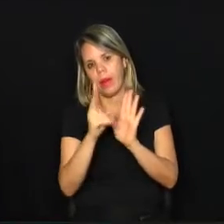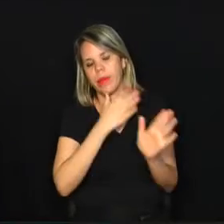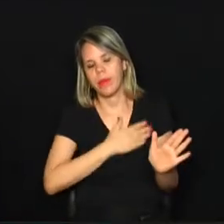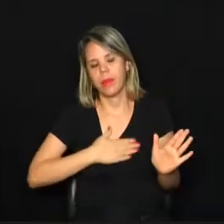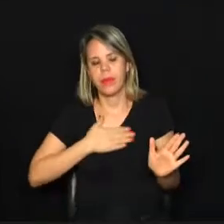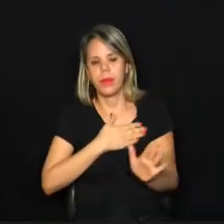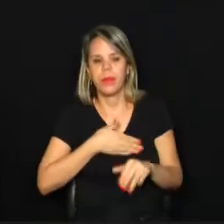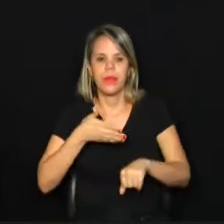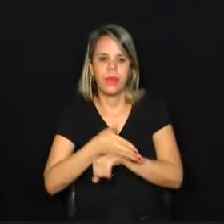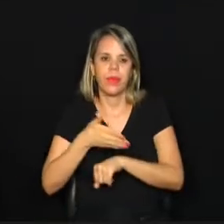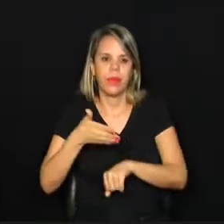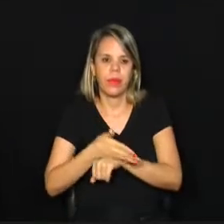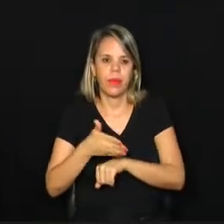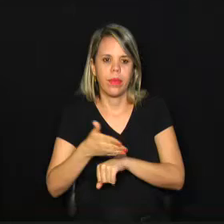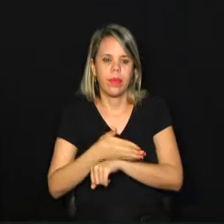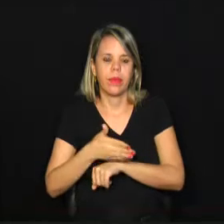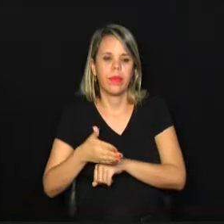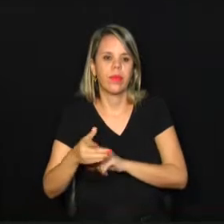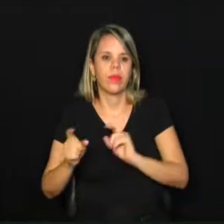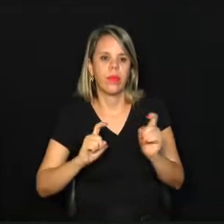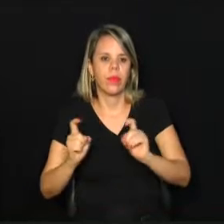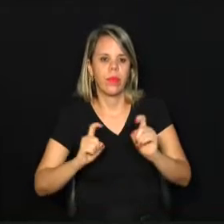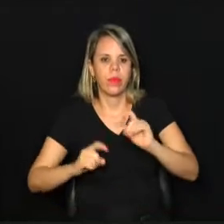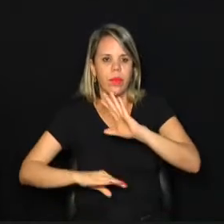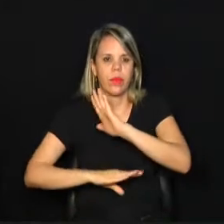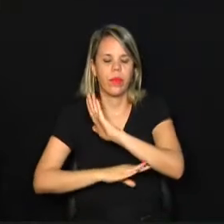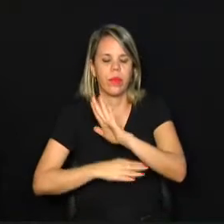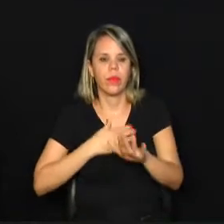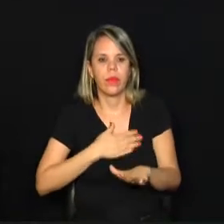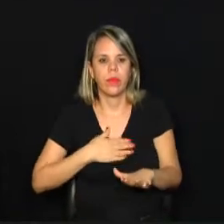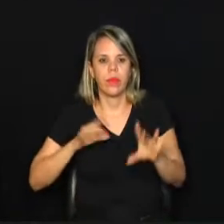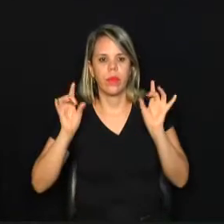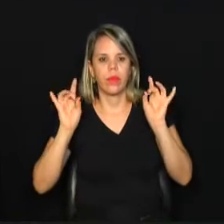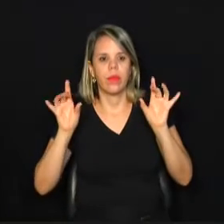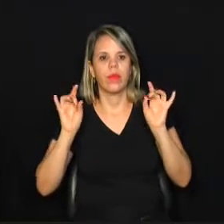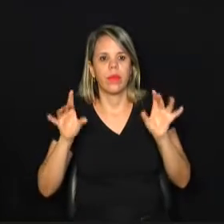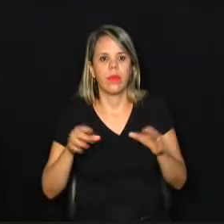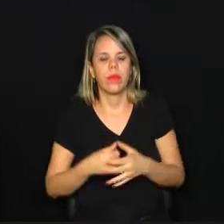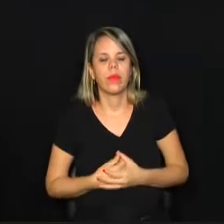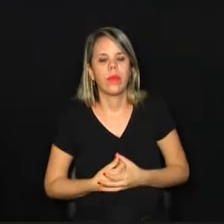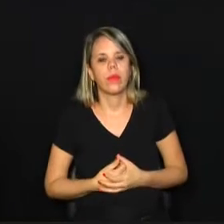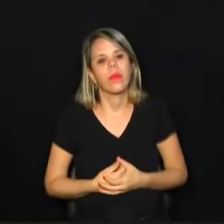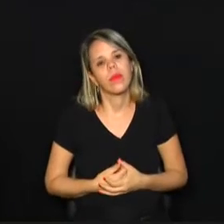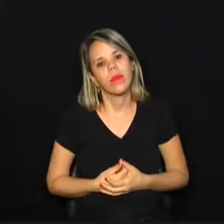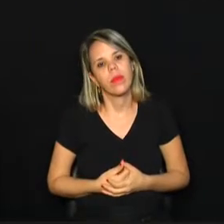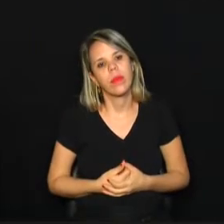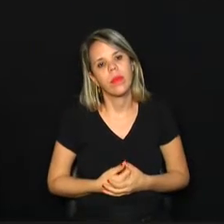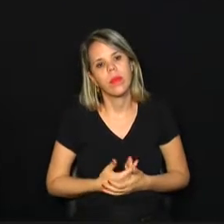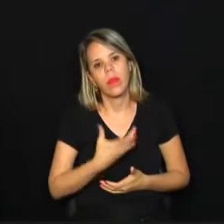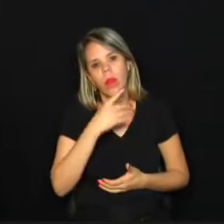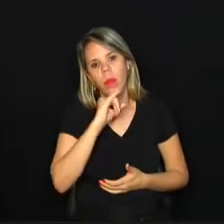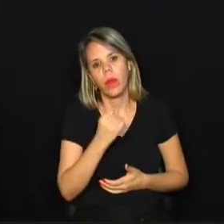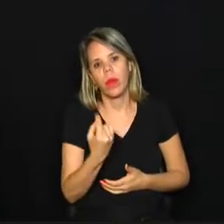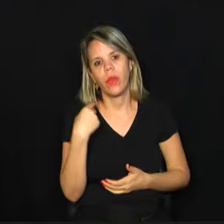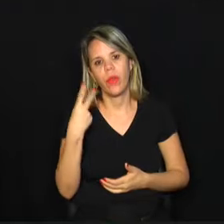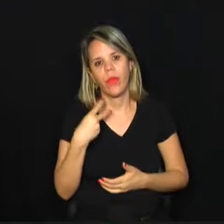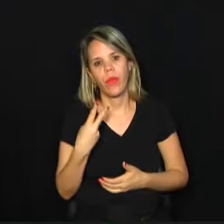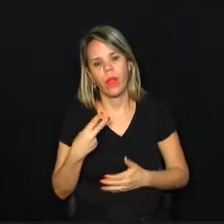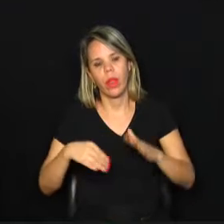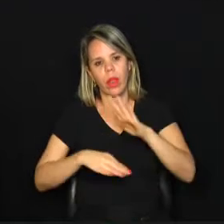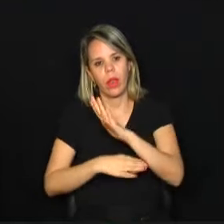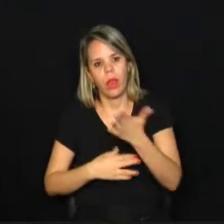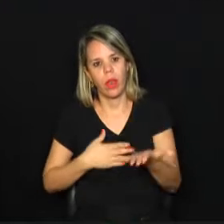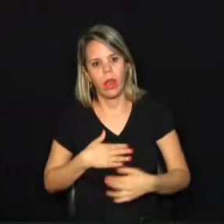poder participar de um evento na Câmara. É um prazer especial pelo meu fato do meu pai ter sido o vereador dessa casa, então é